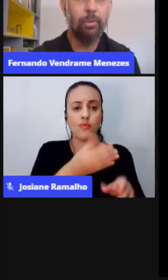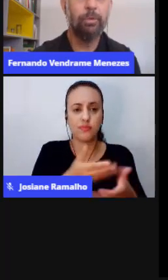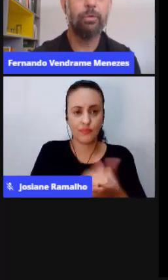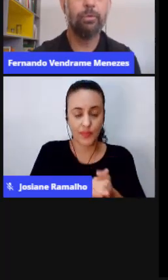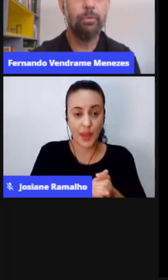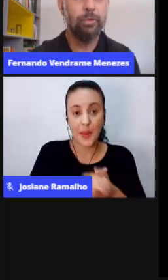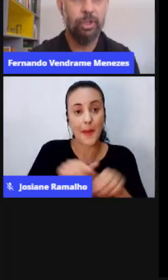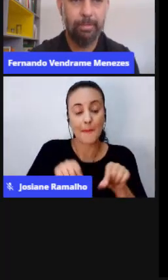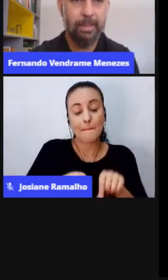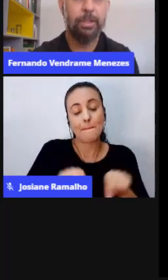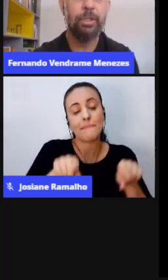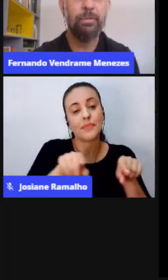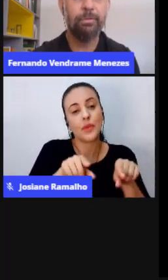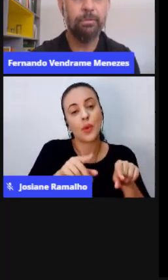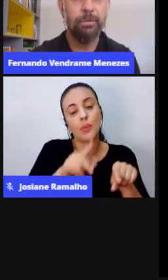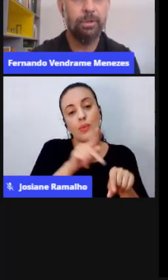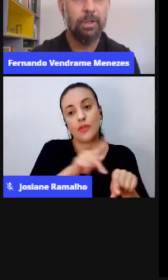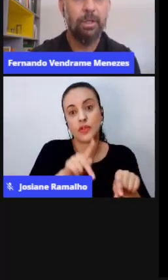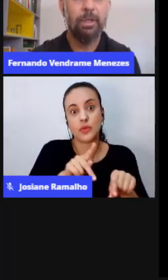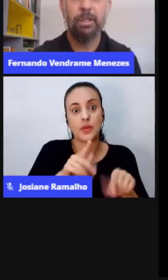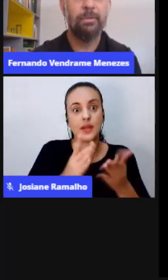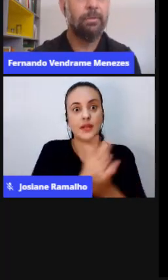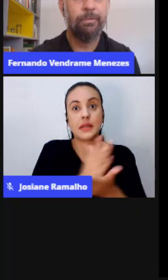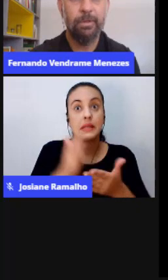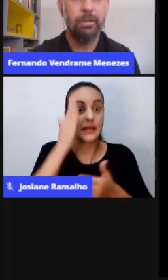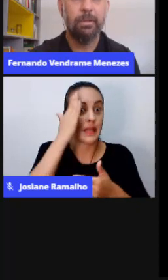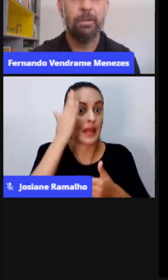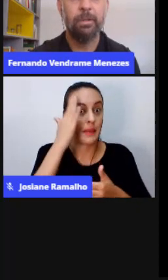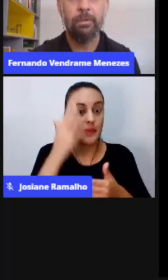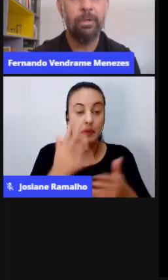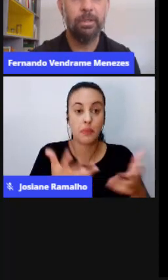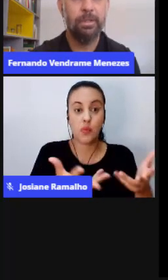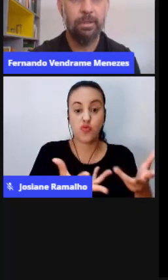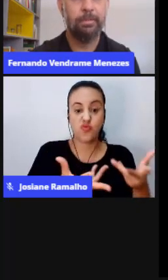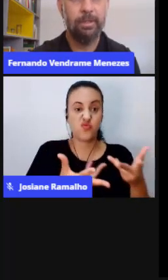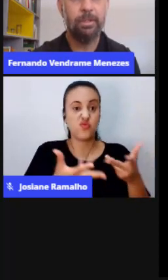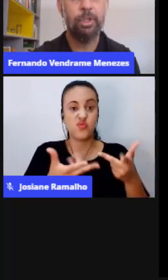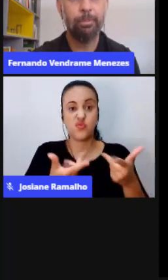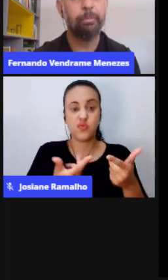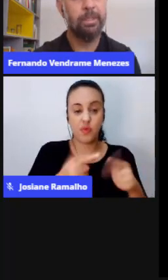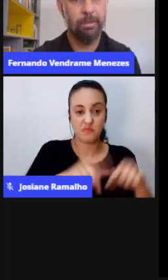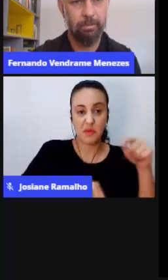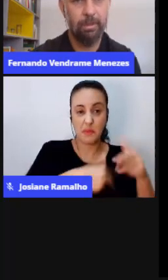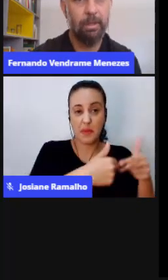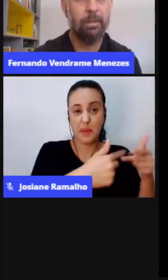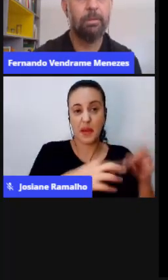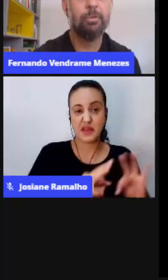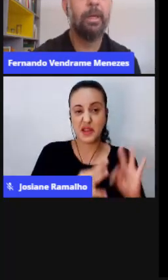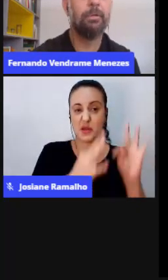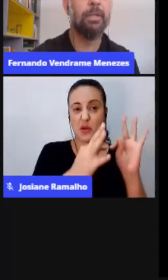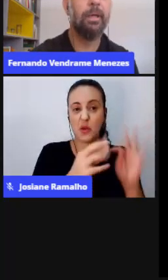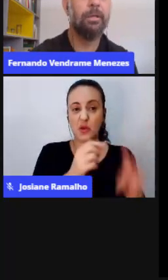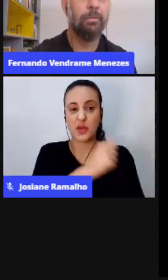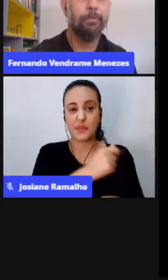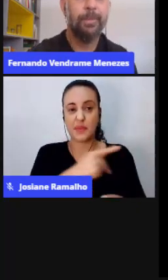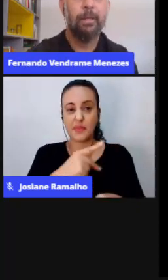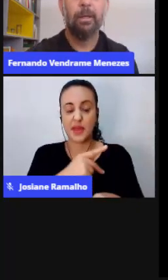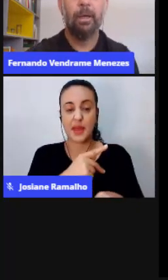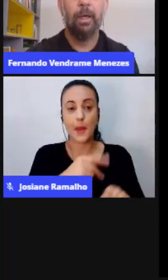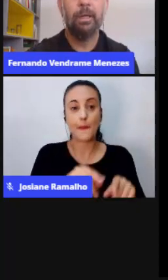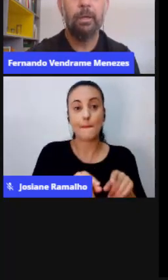de recursos, de aplicativos, enfim, coisas desse tipo, pensando no aspecto